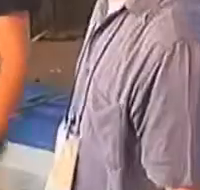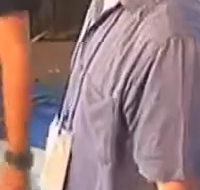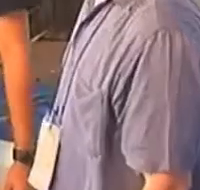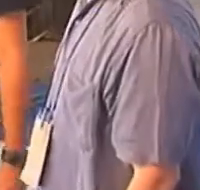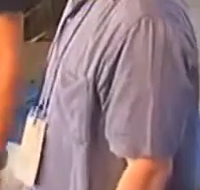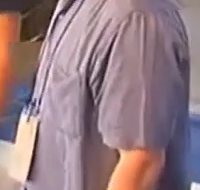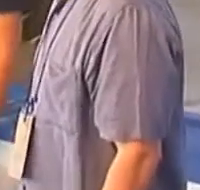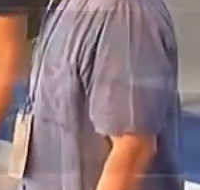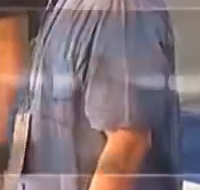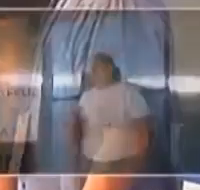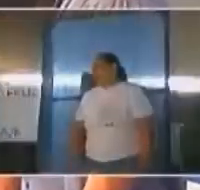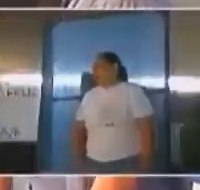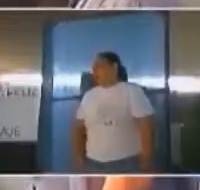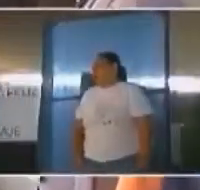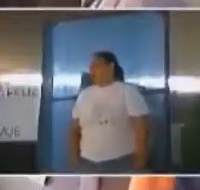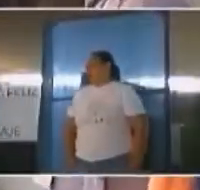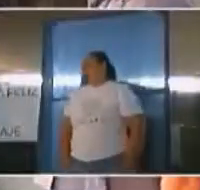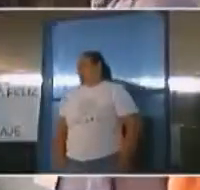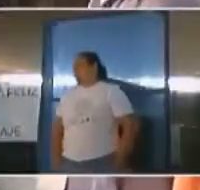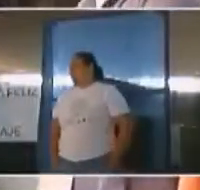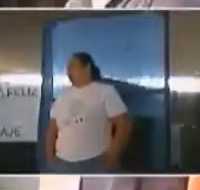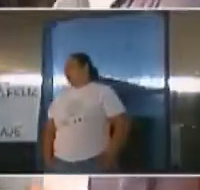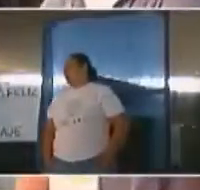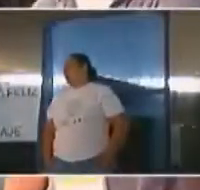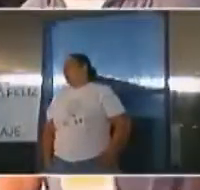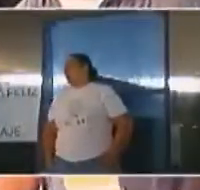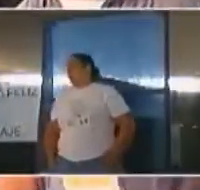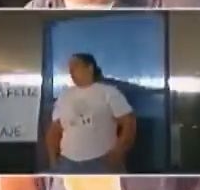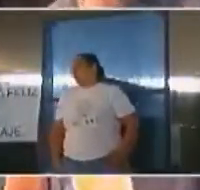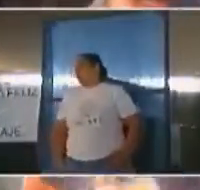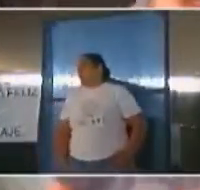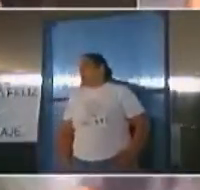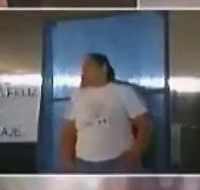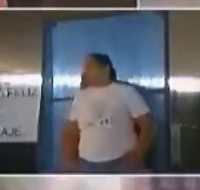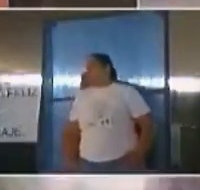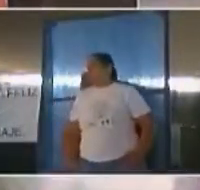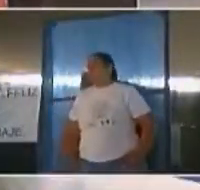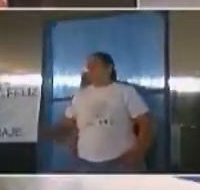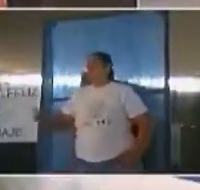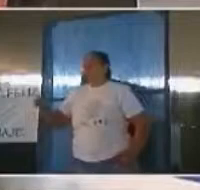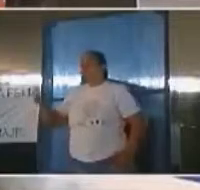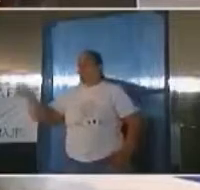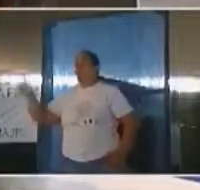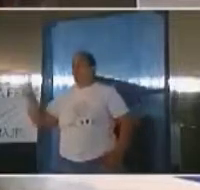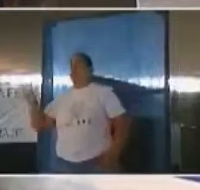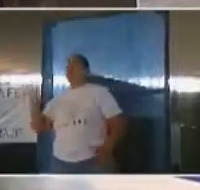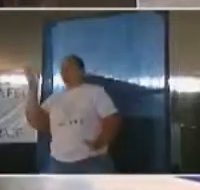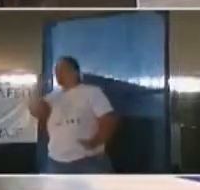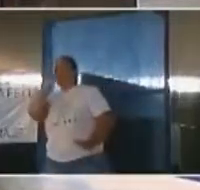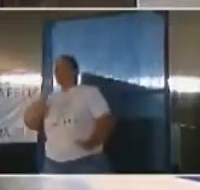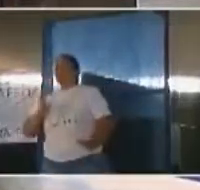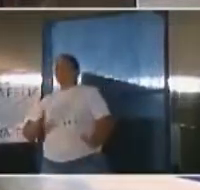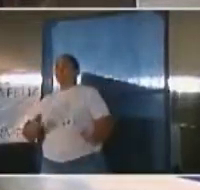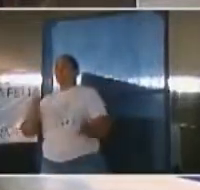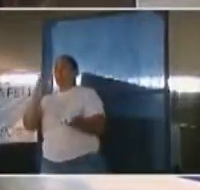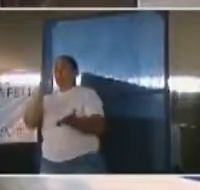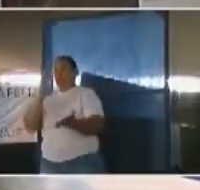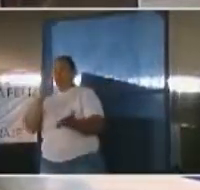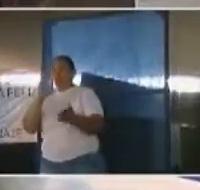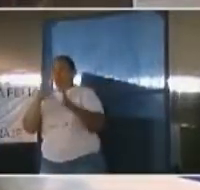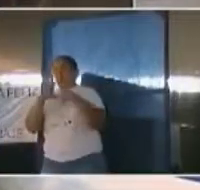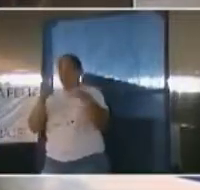Bom, vou falar em nome do Sínodo Brasil Central um pouco do que a gente pensa sobre o que é ser geração